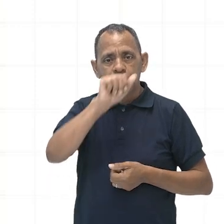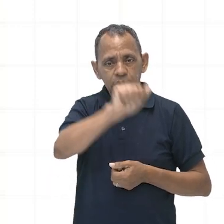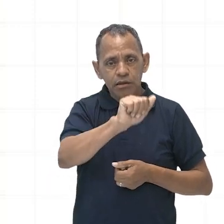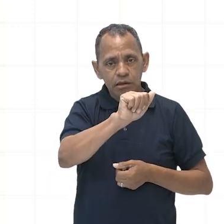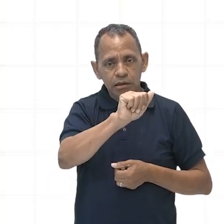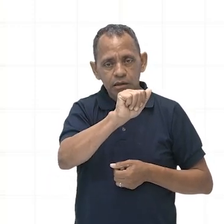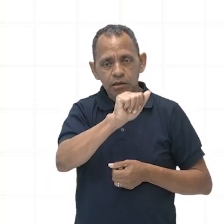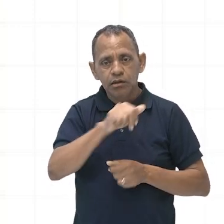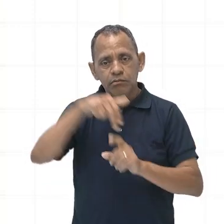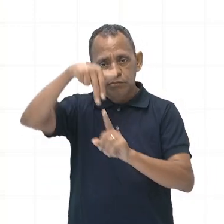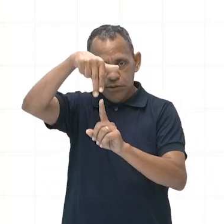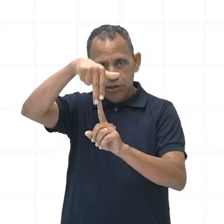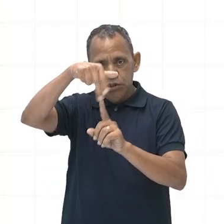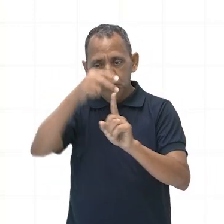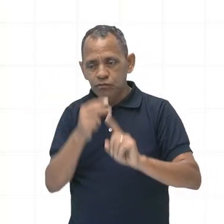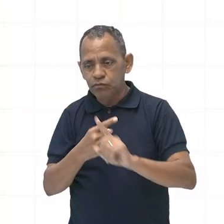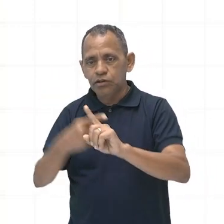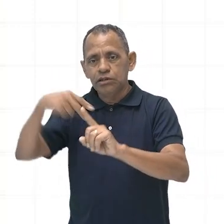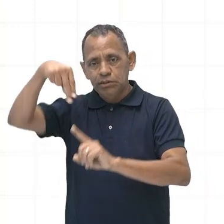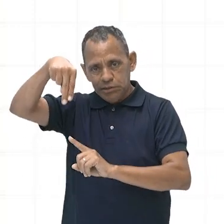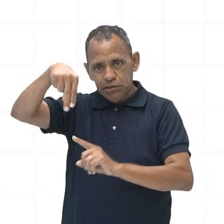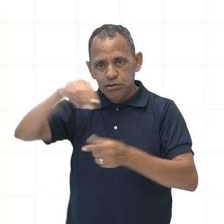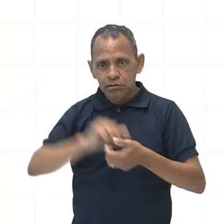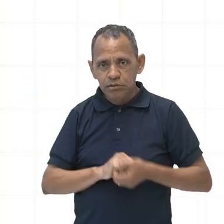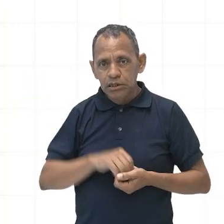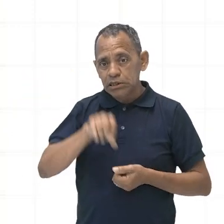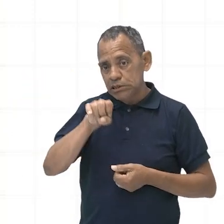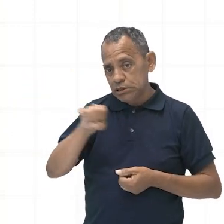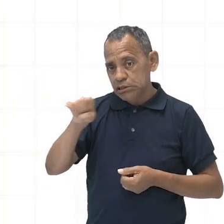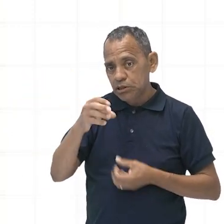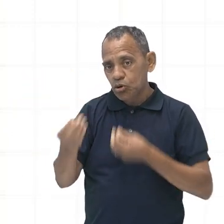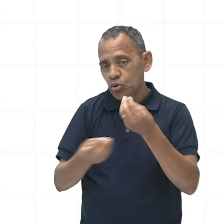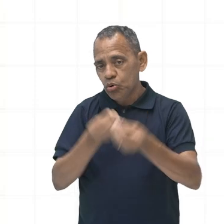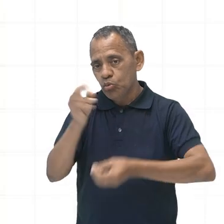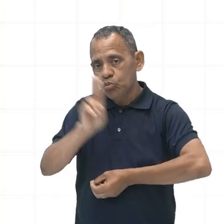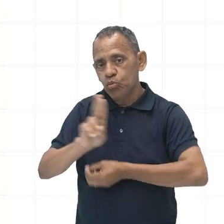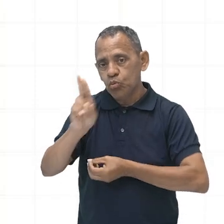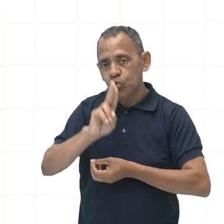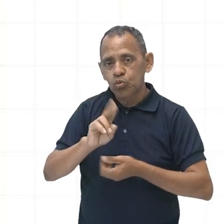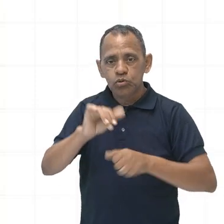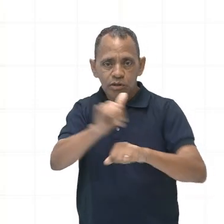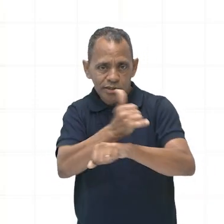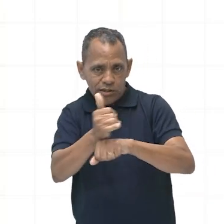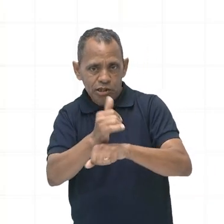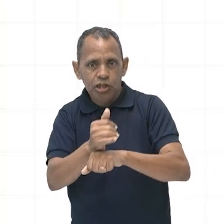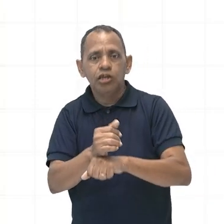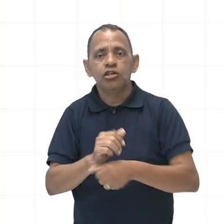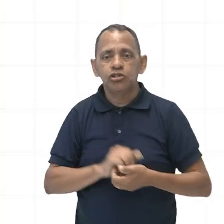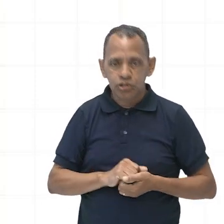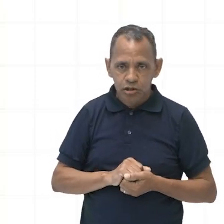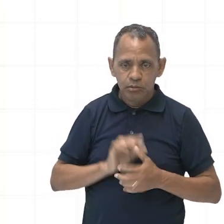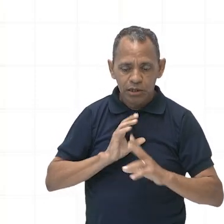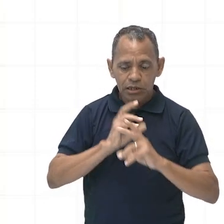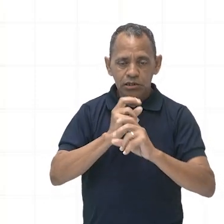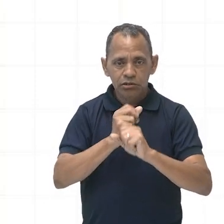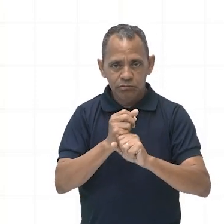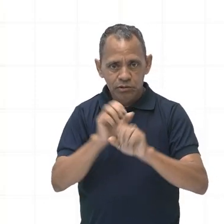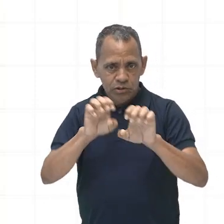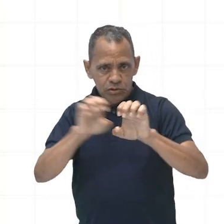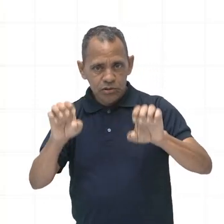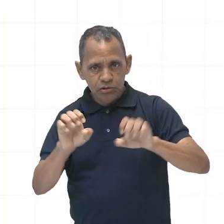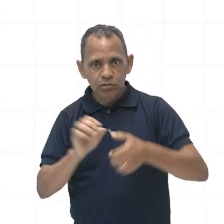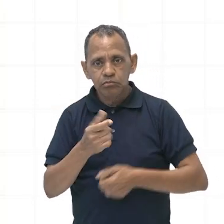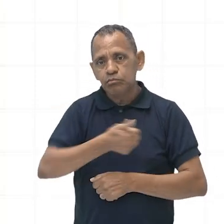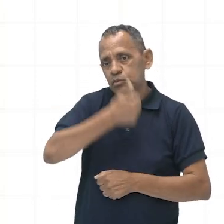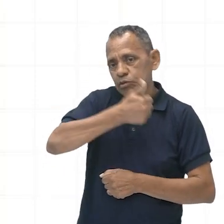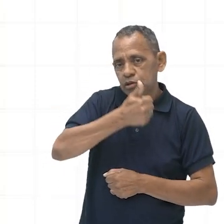M vezes N. Aqui, ó, se eu for aplicar essa propriedade, vai ficar como? Vamos primeiro trabalhar nessa interna, tá bom? Então,